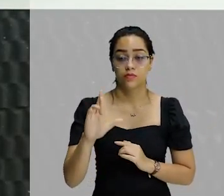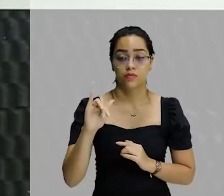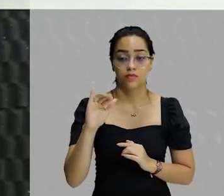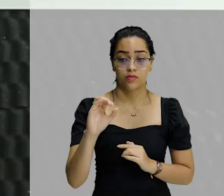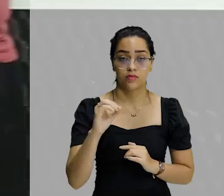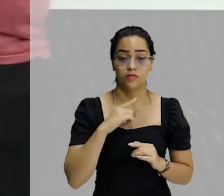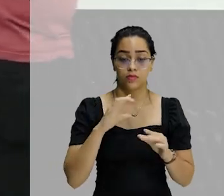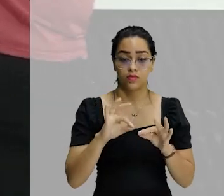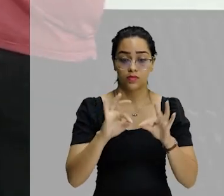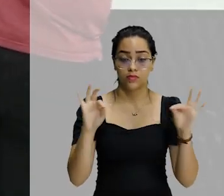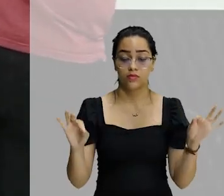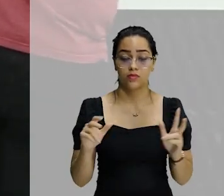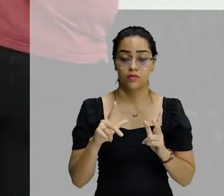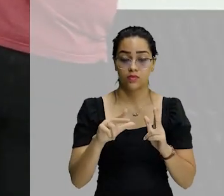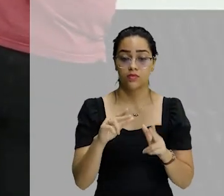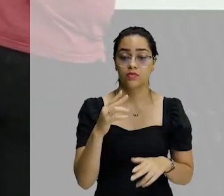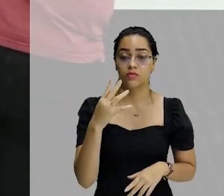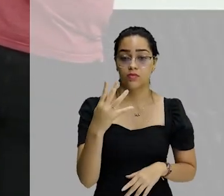da esfera é 4.